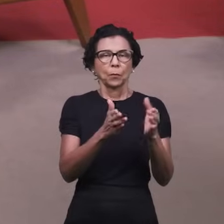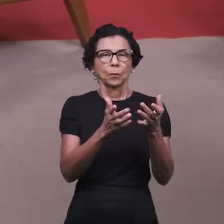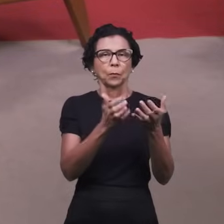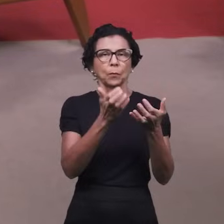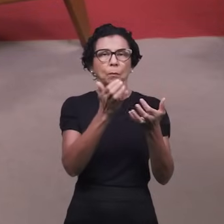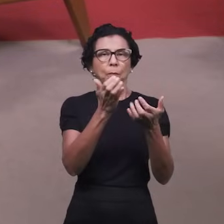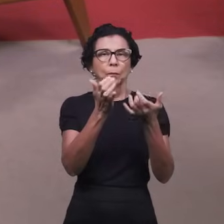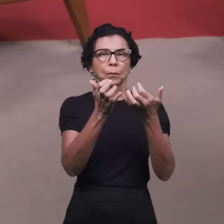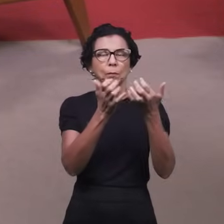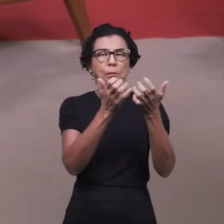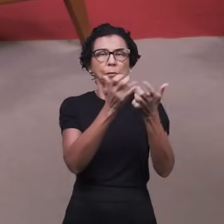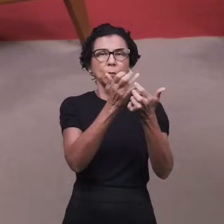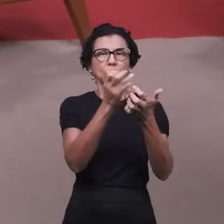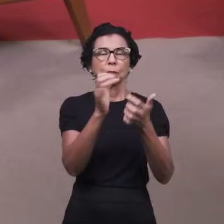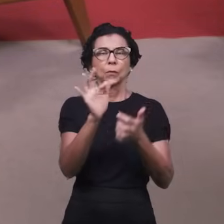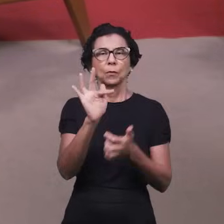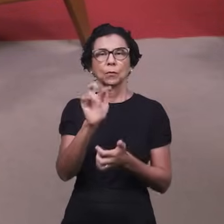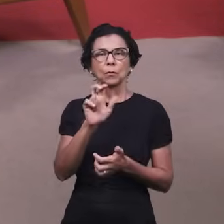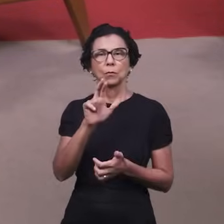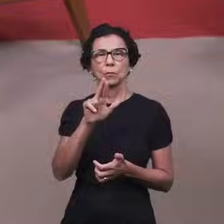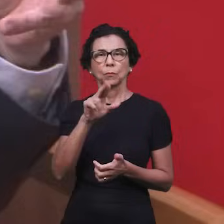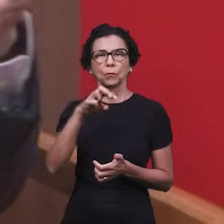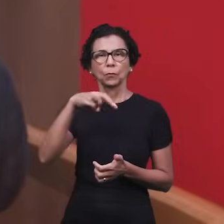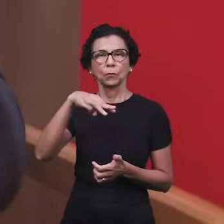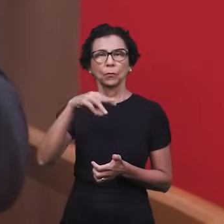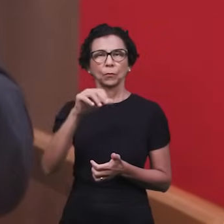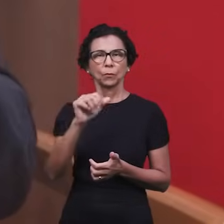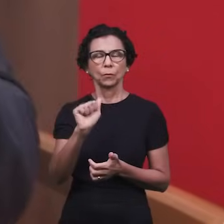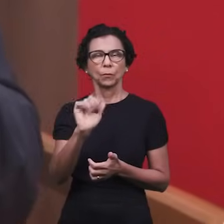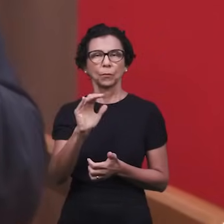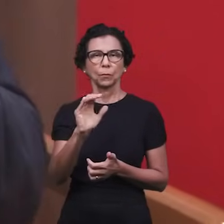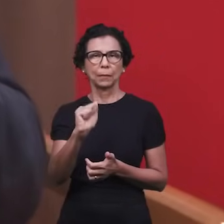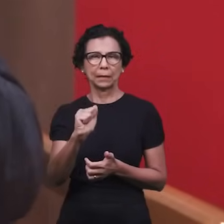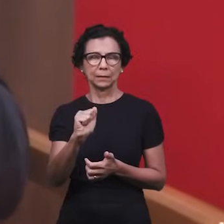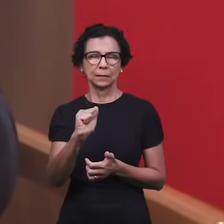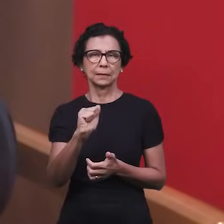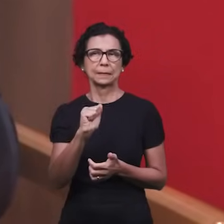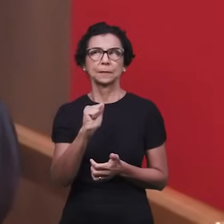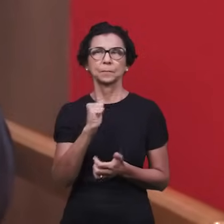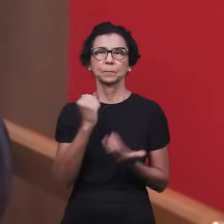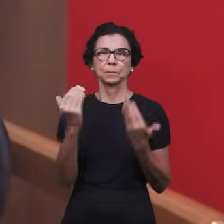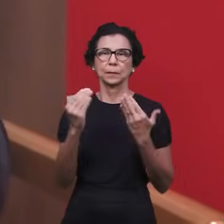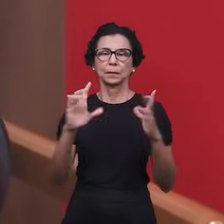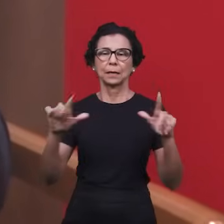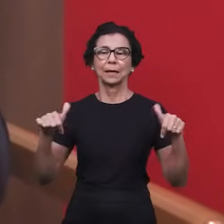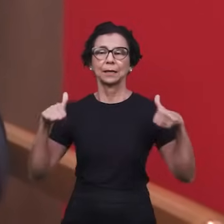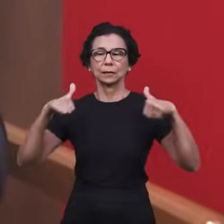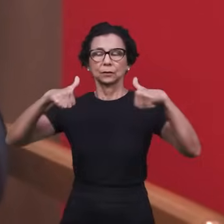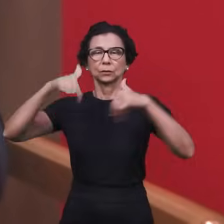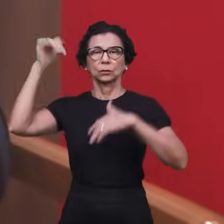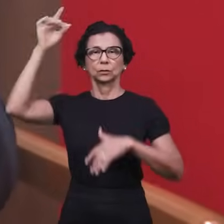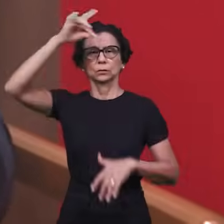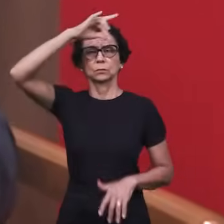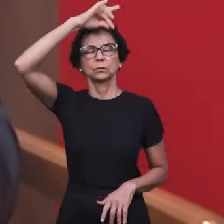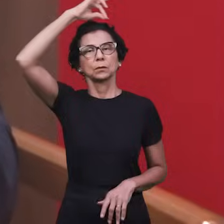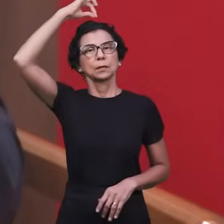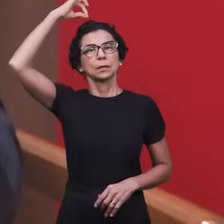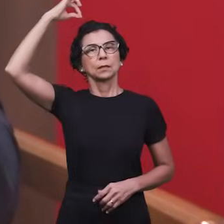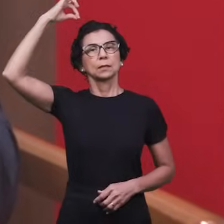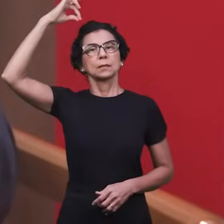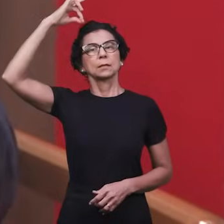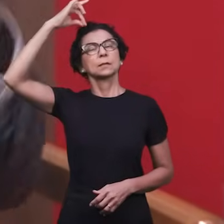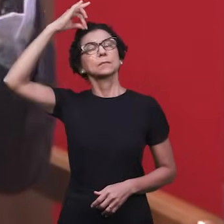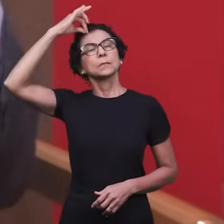das operações do Espírito Santo. Quando nós falamos de operações do Espírito Santo, é